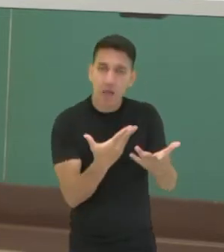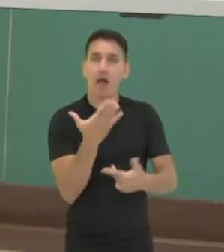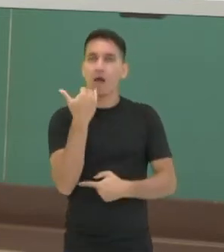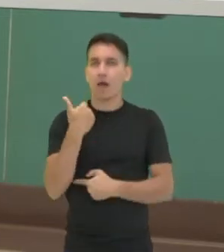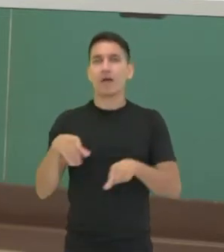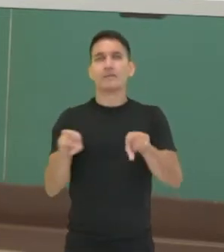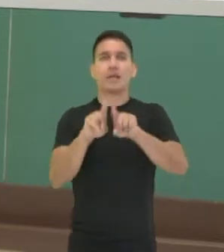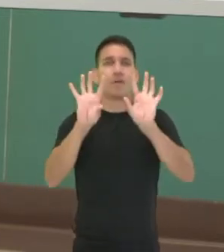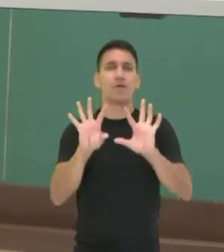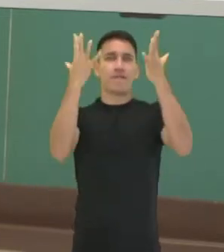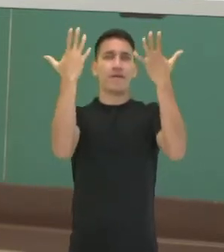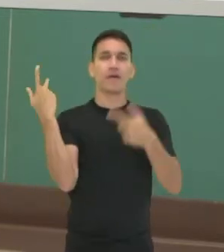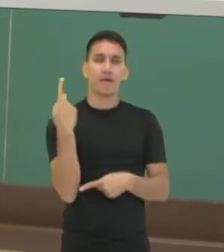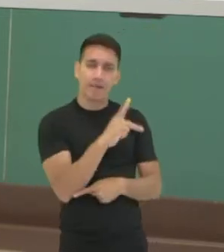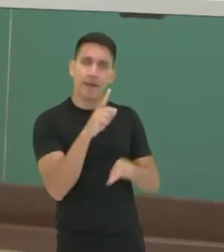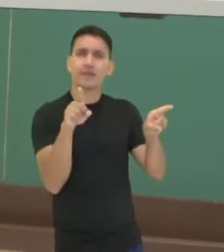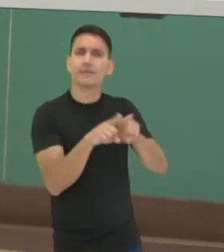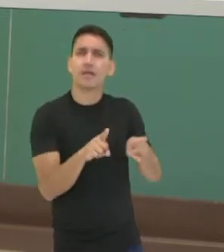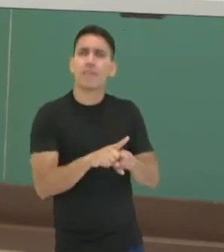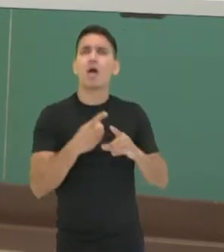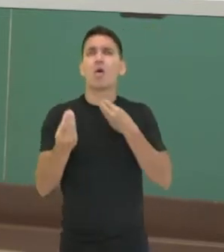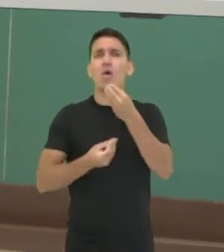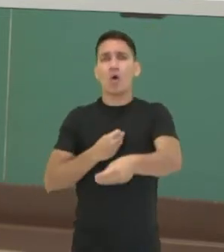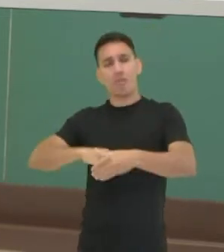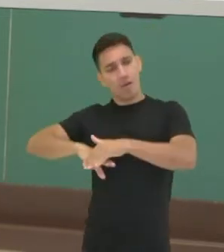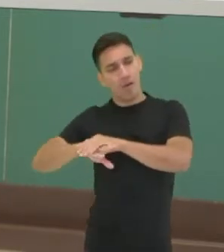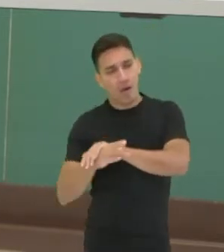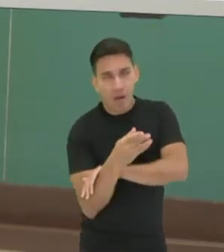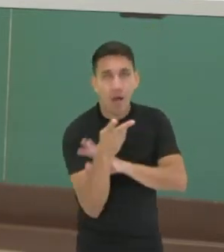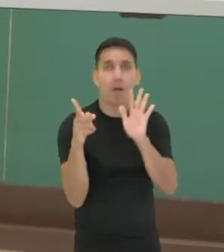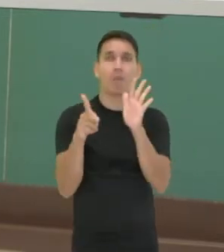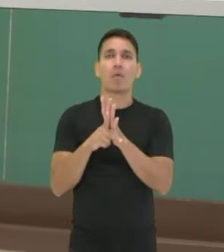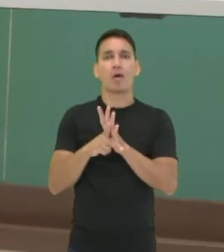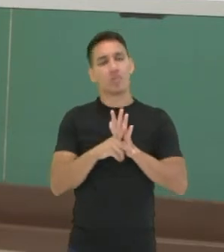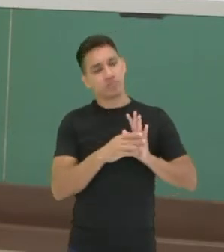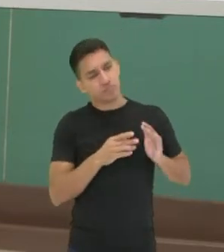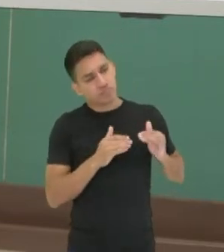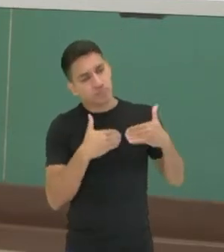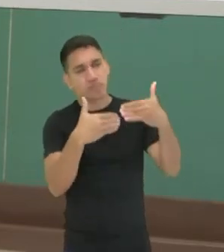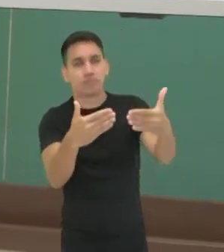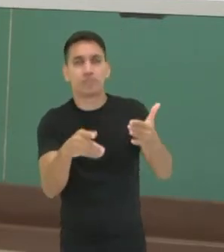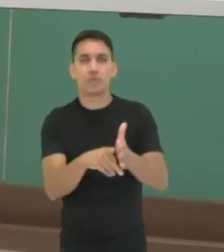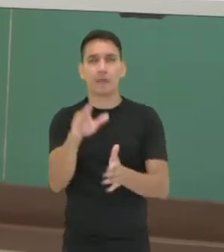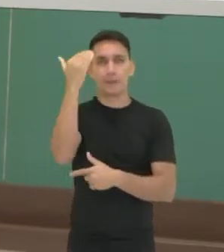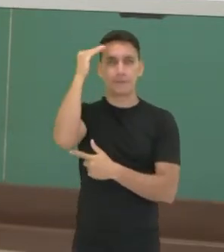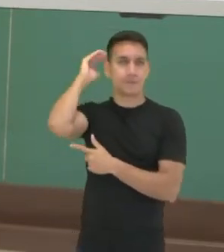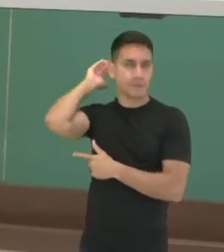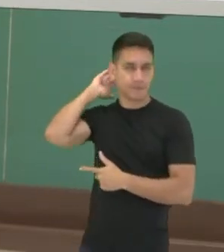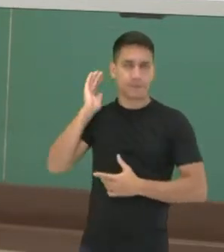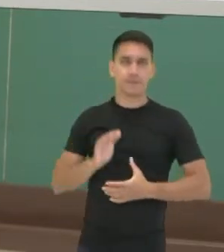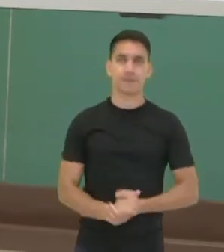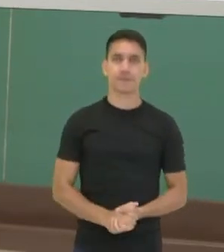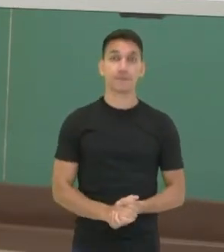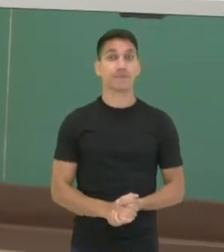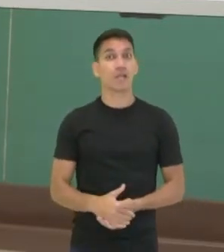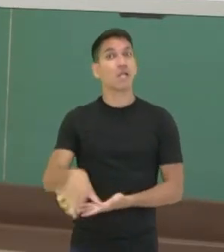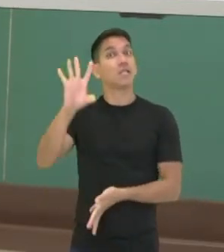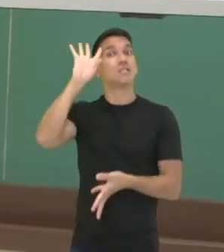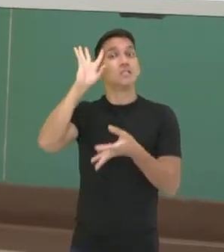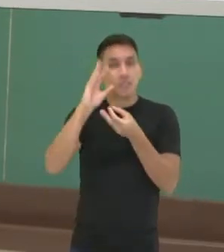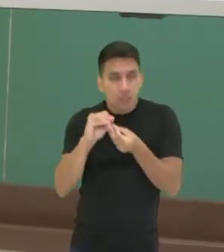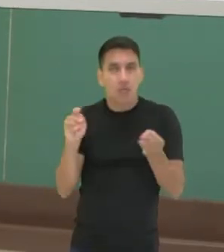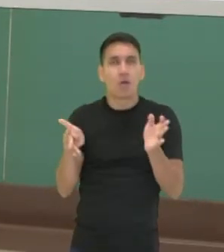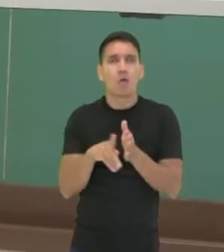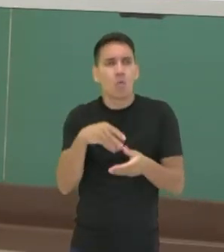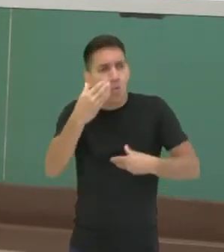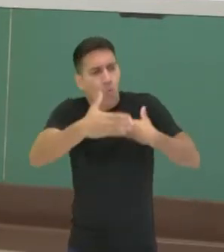festas e também dessa doutrina africana do candomblé. Para entender os rituais de matriz africana,